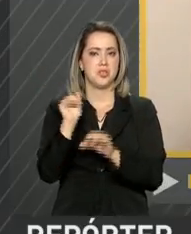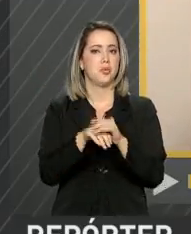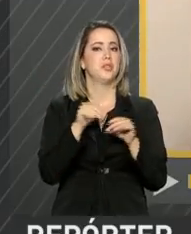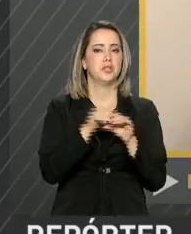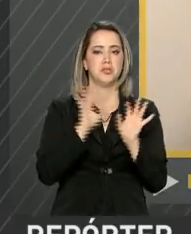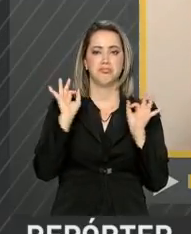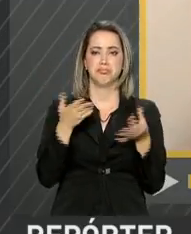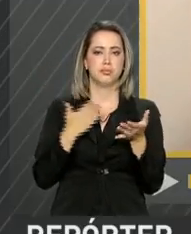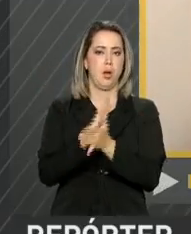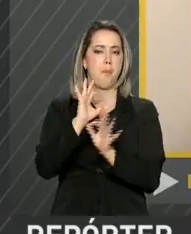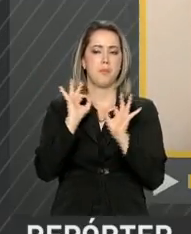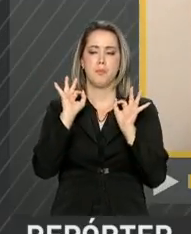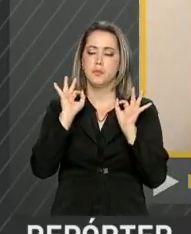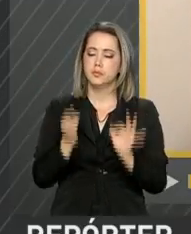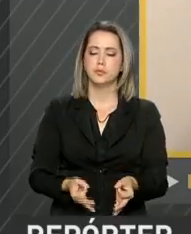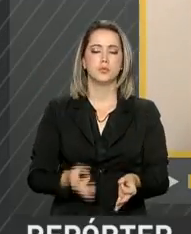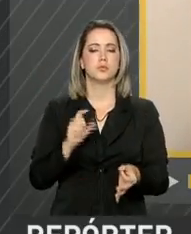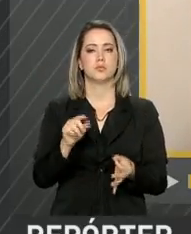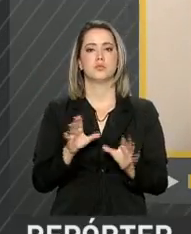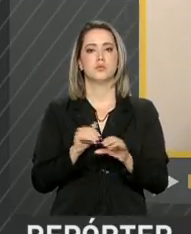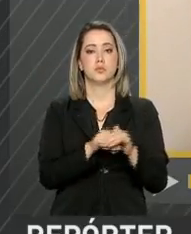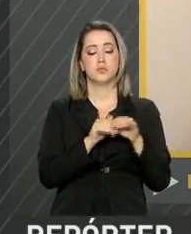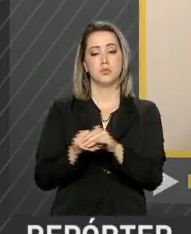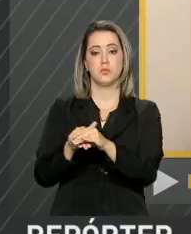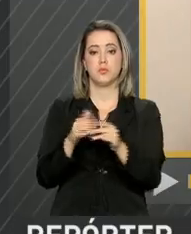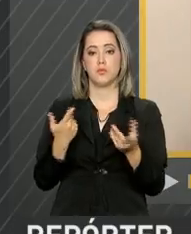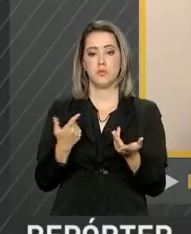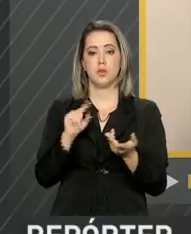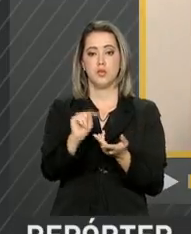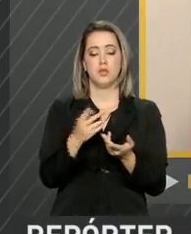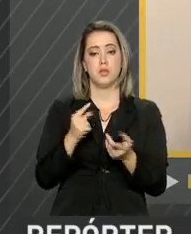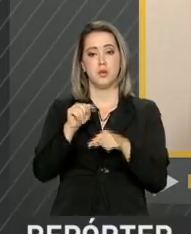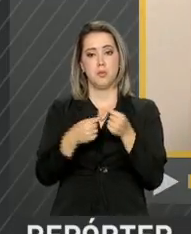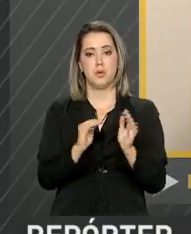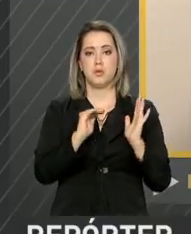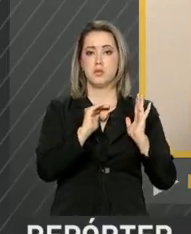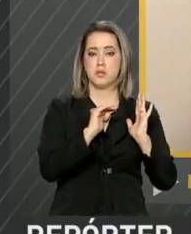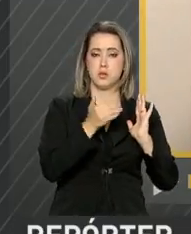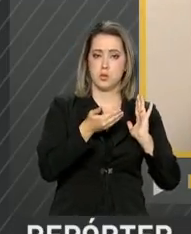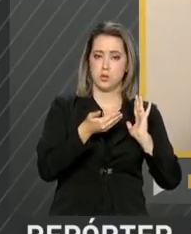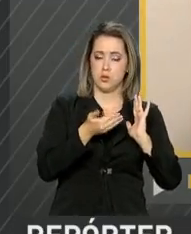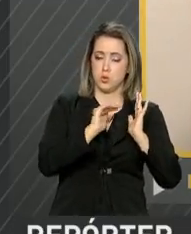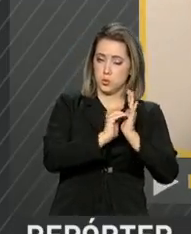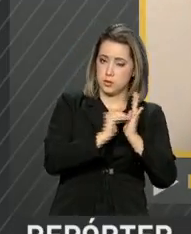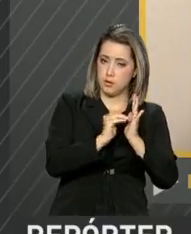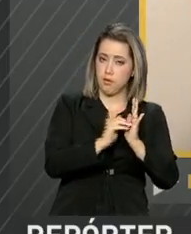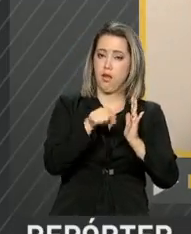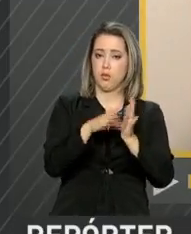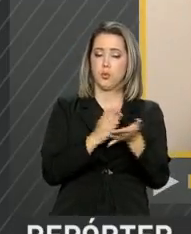foi aprovado finalmente a reforma no plenário. Foi para o Senado, foi aprovado o mérito